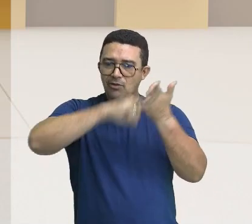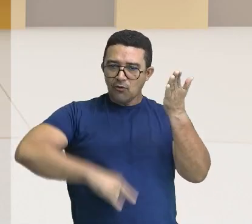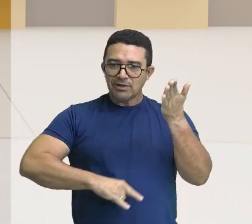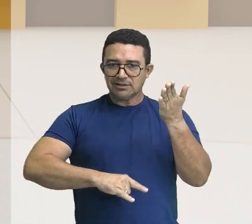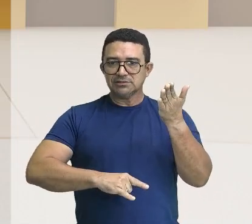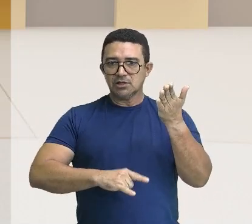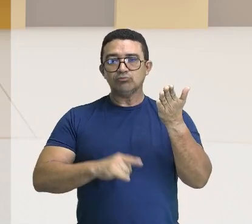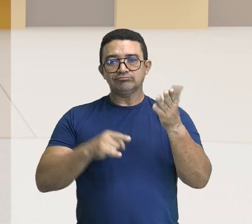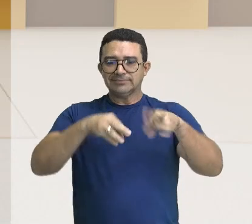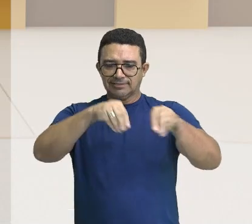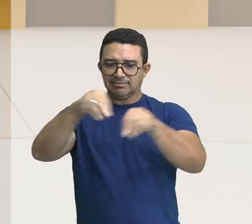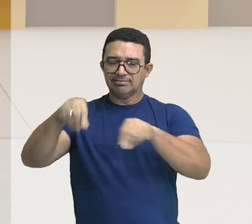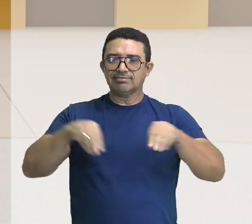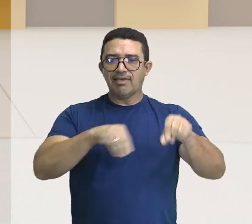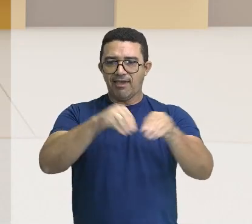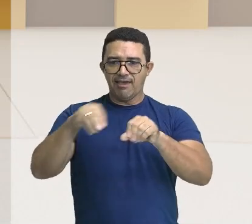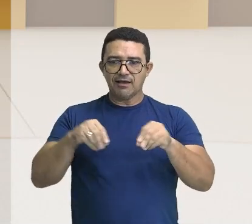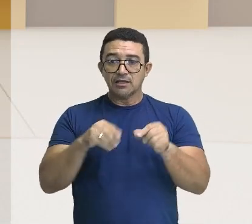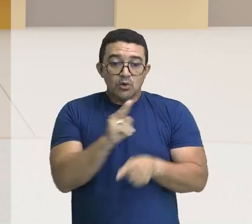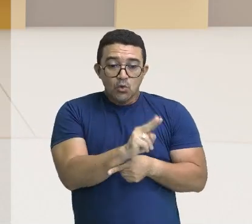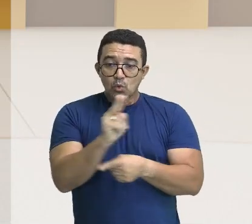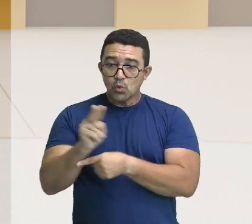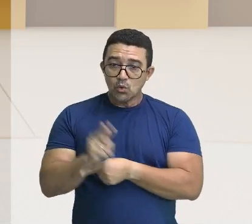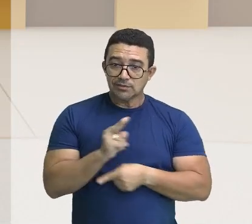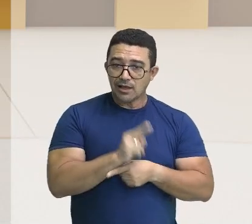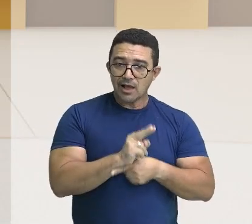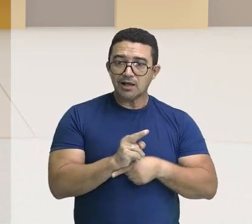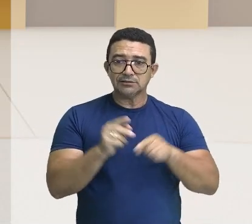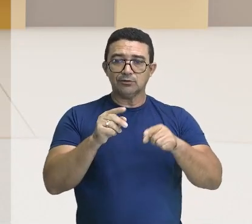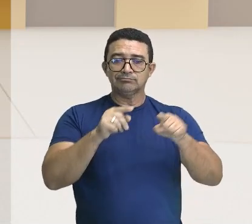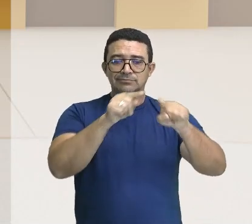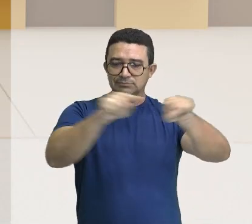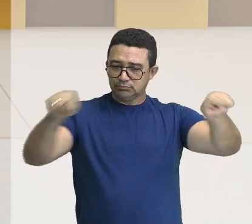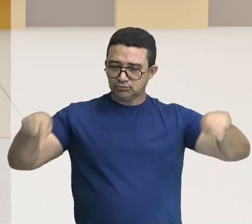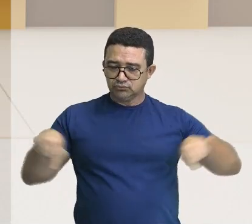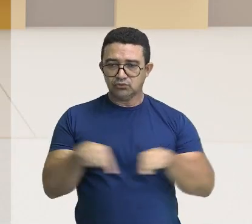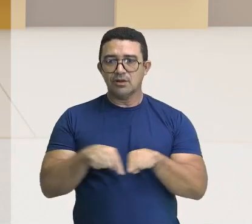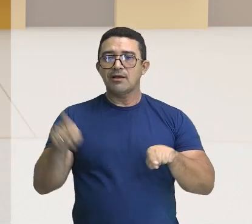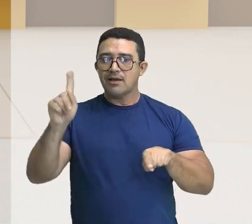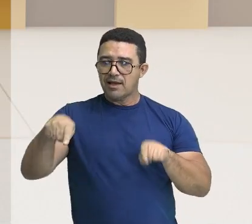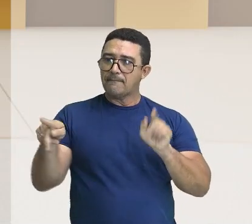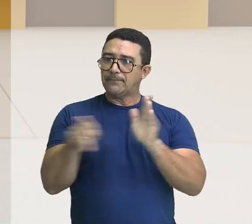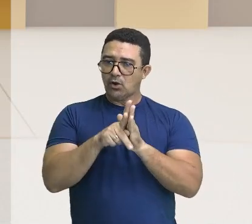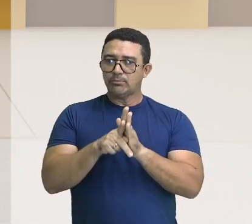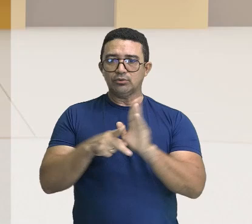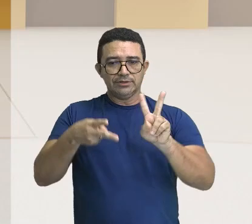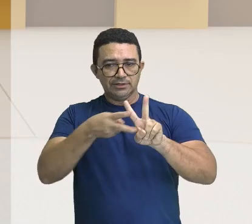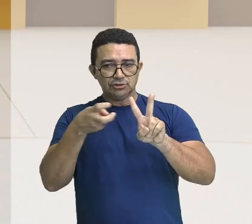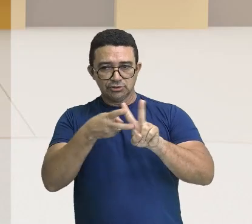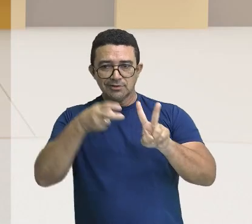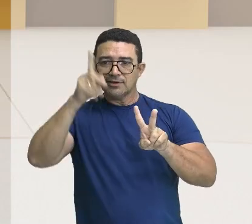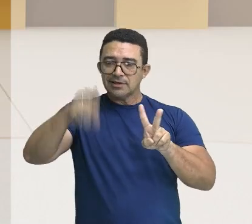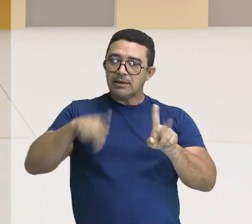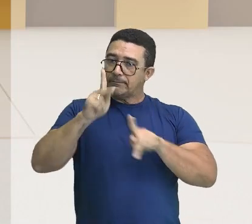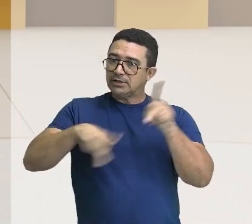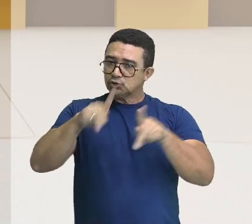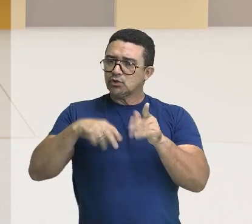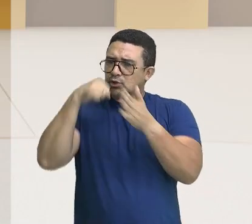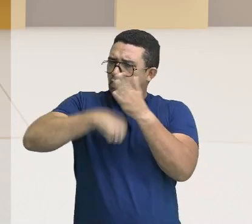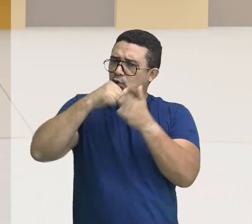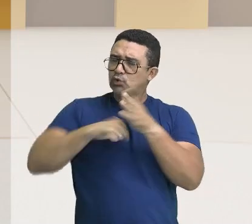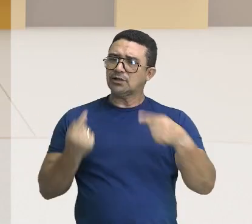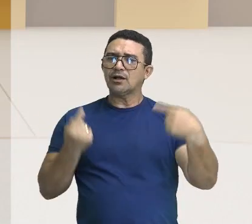né? Colocar as terras em preservação, demarcar as terras indígenas, que são os povos que combatem o desmatamento,